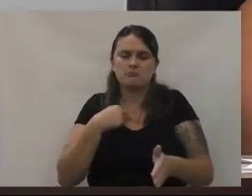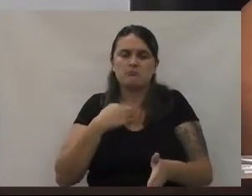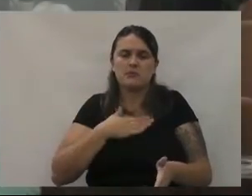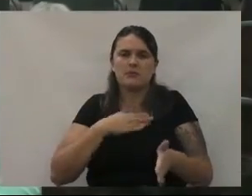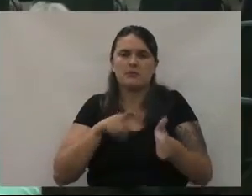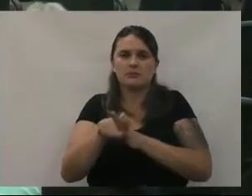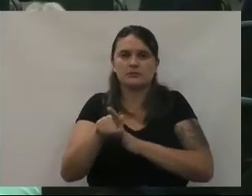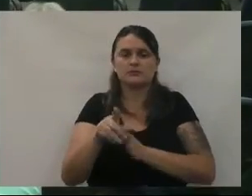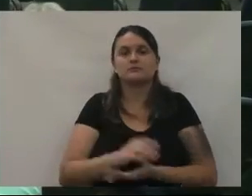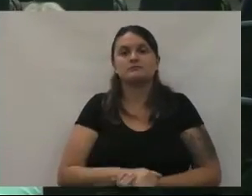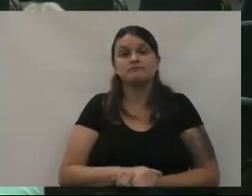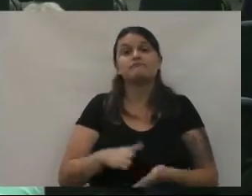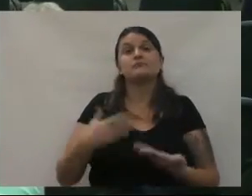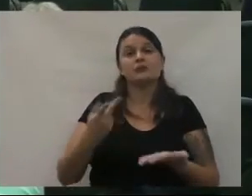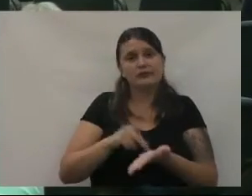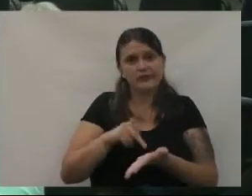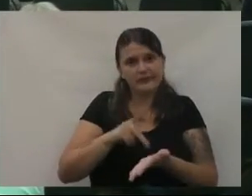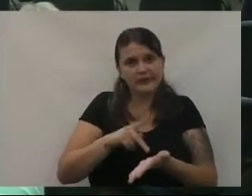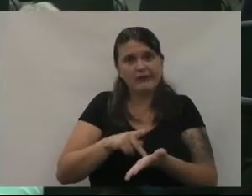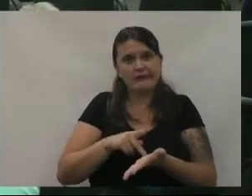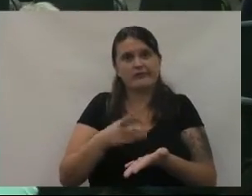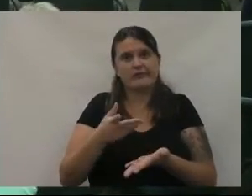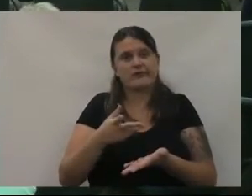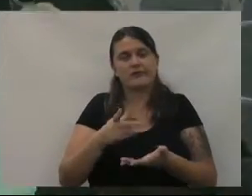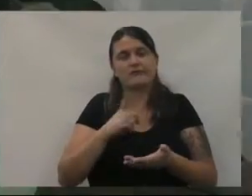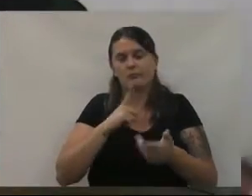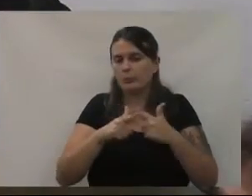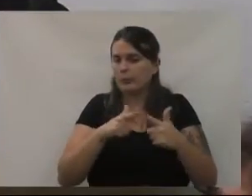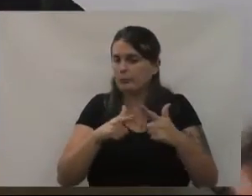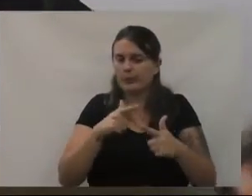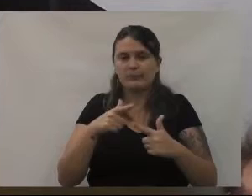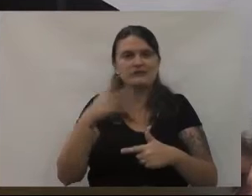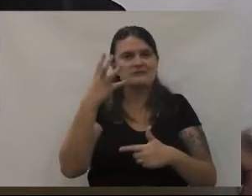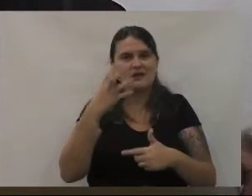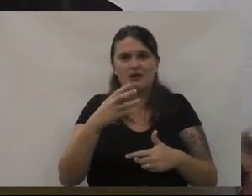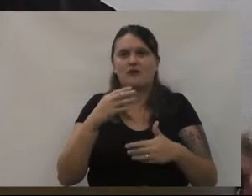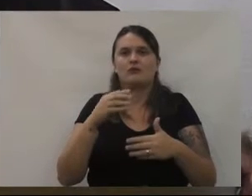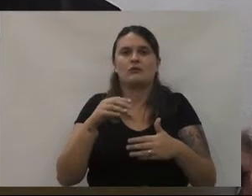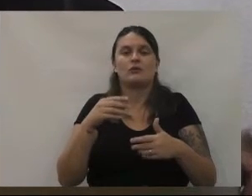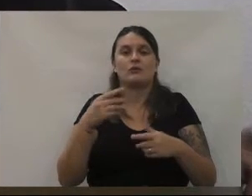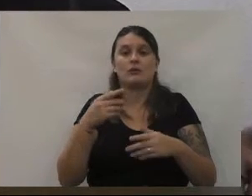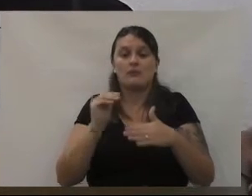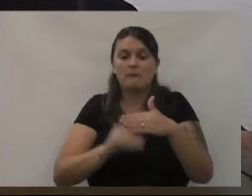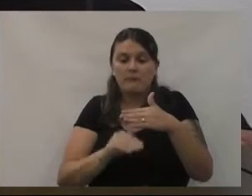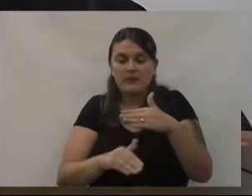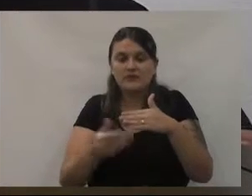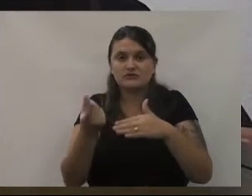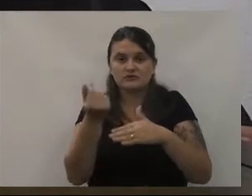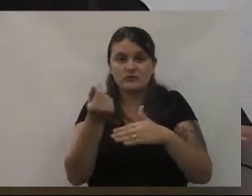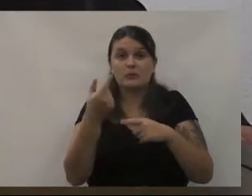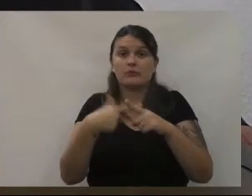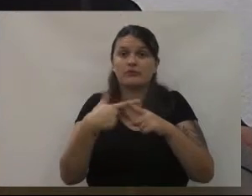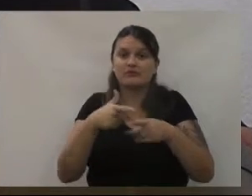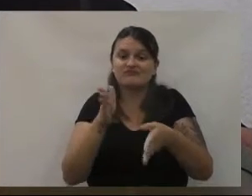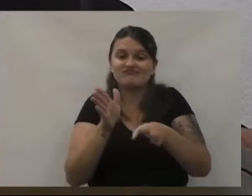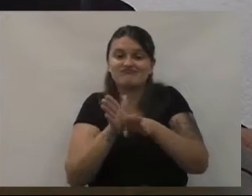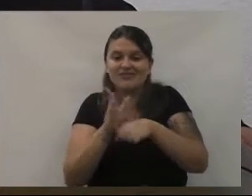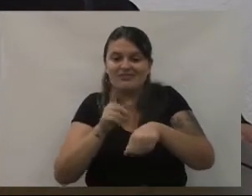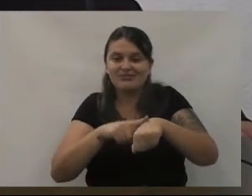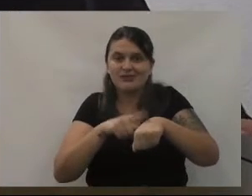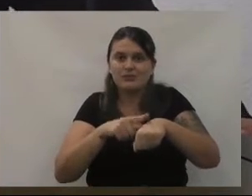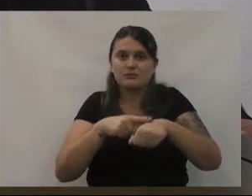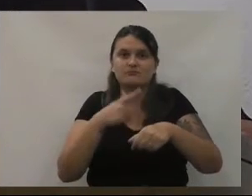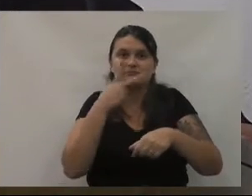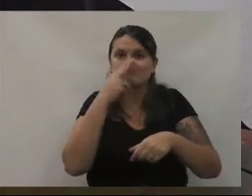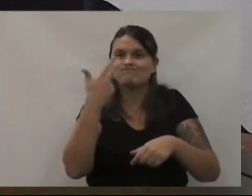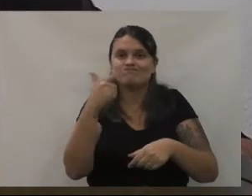questionamento? Ele está ferindo de morte aí os fundos de previdência, porque vai chegar um momento